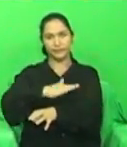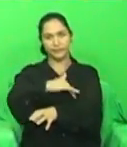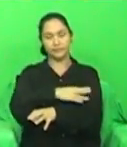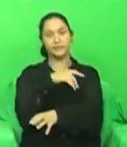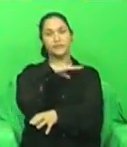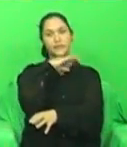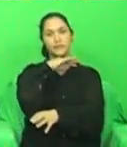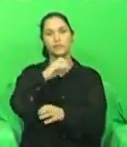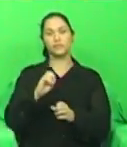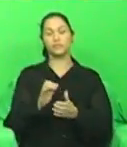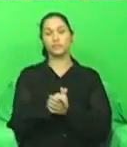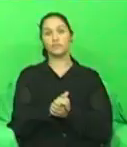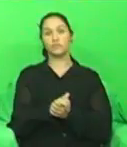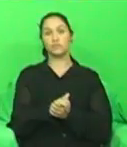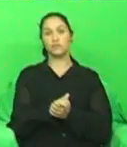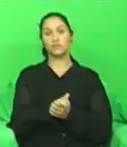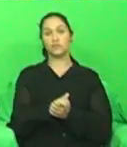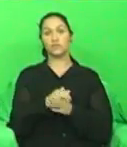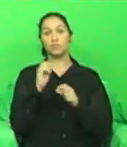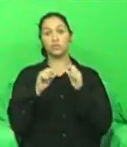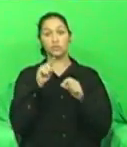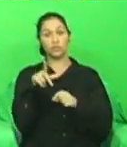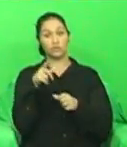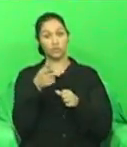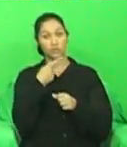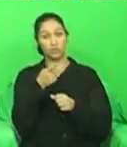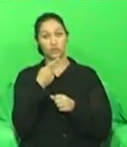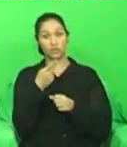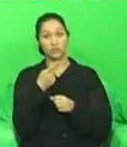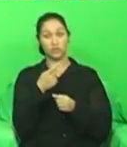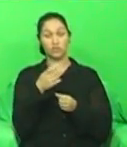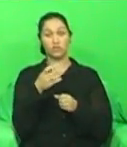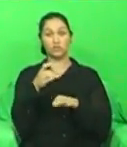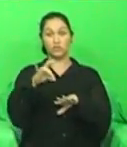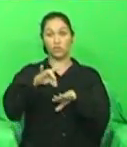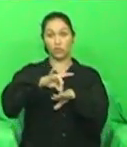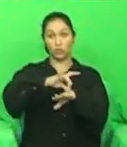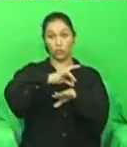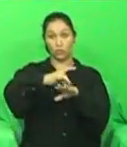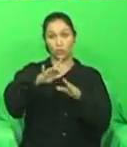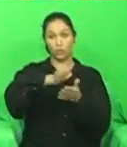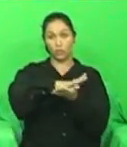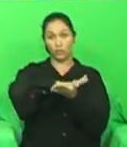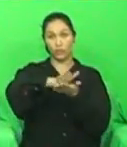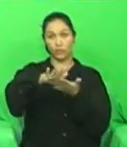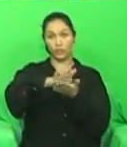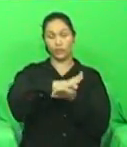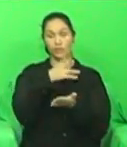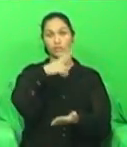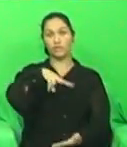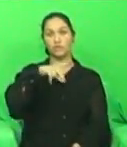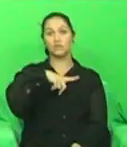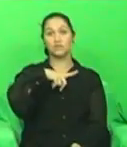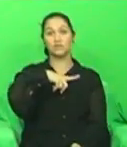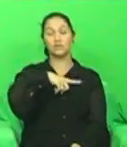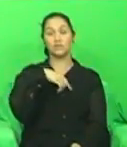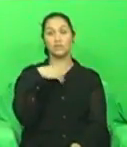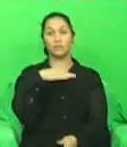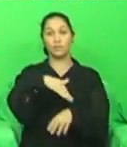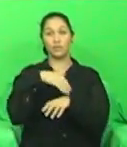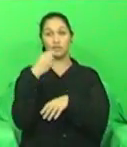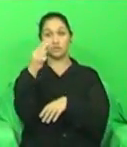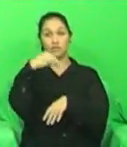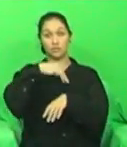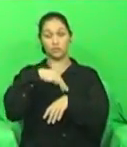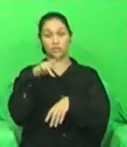sobre a a questão do da pavimentação asfáltica está vendedor vossa excelência dispõe de mais três minutos